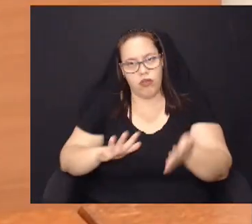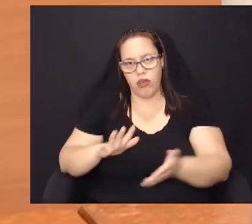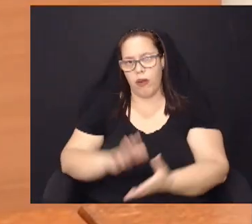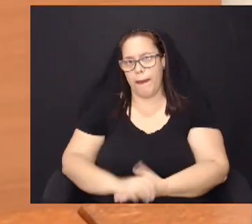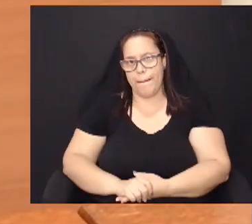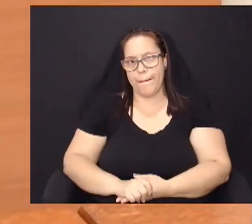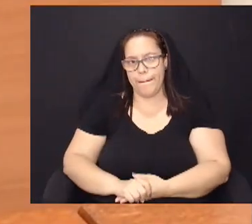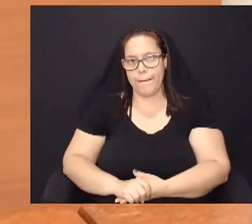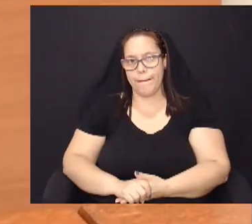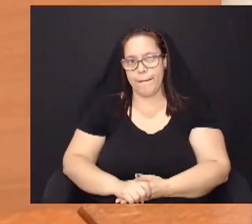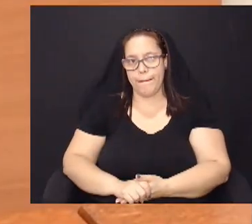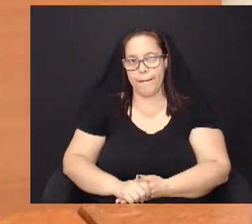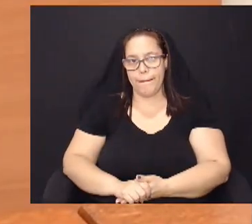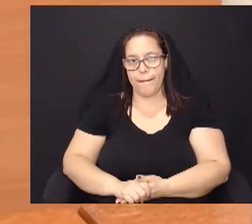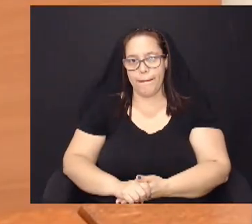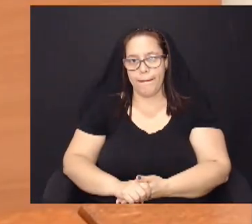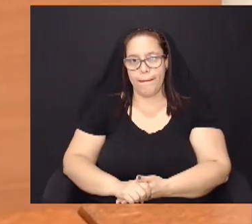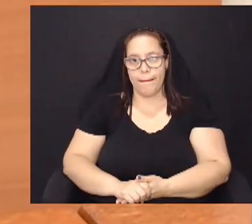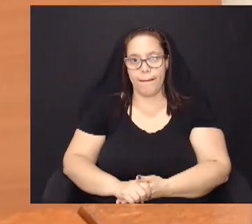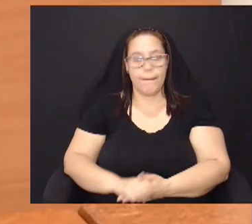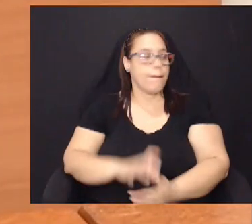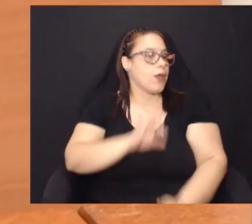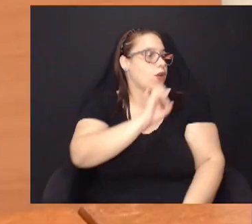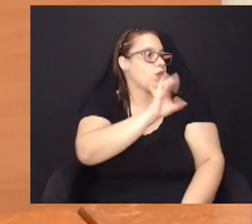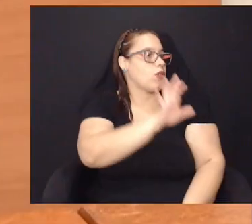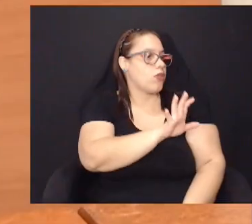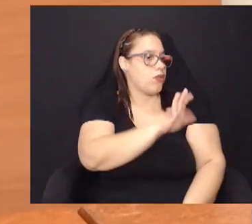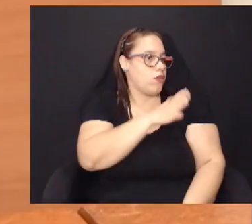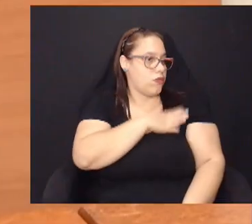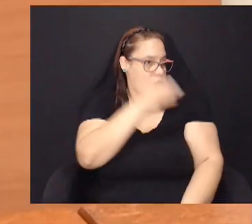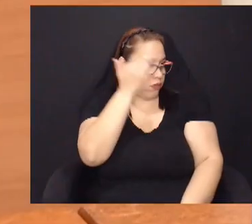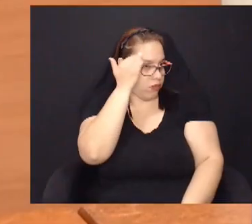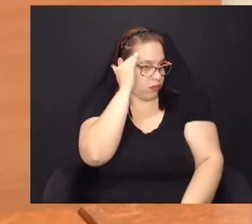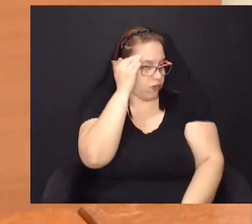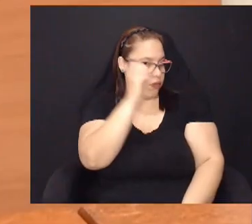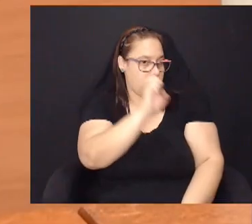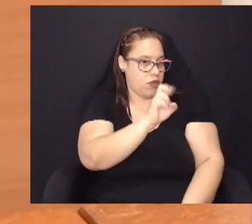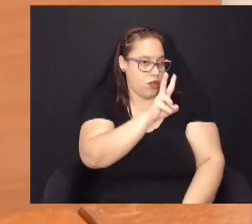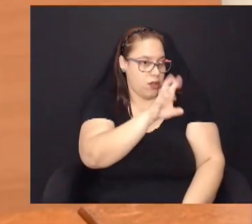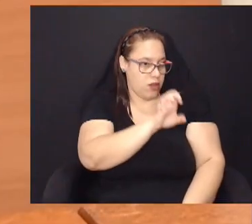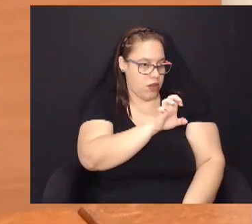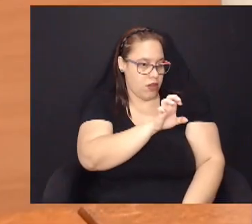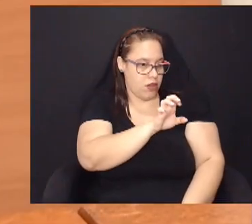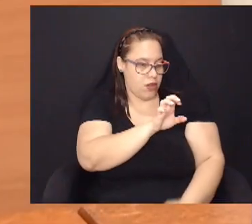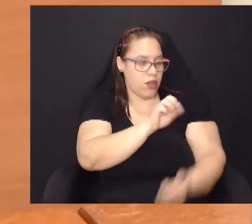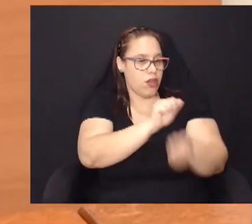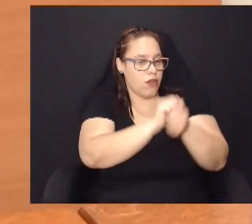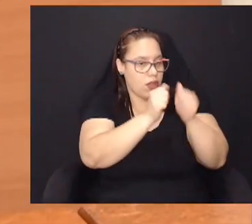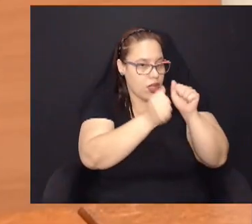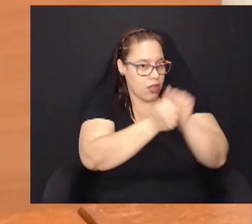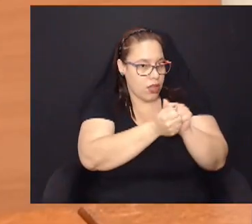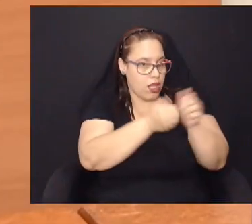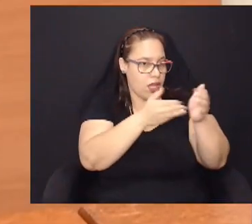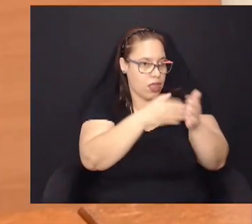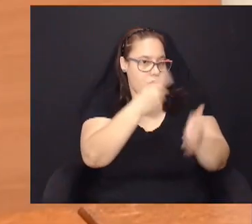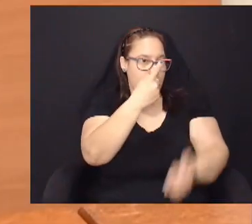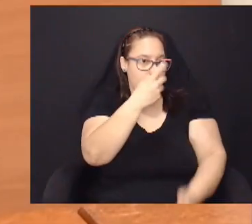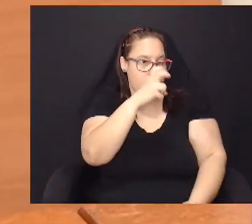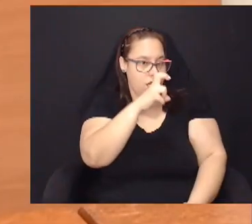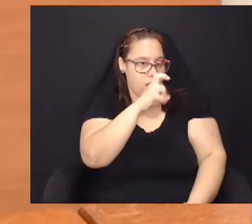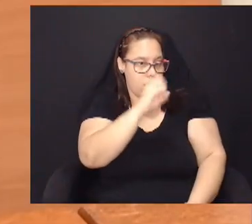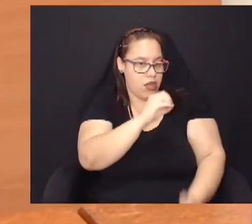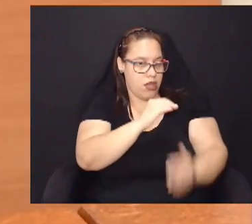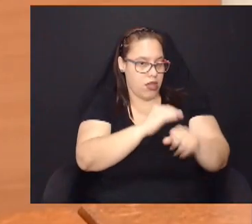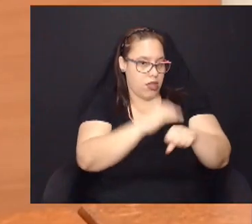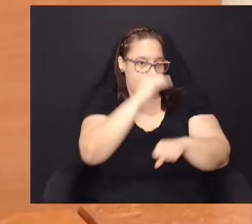entendeu? Então, só para mim, o meu entendimento, o Wave ele vai se enquadrar até 150, acima de 150